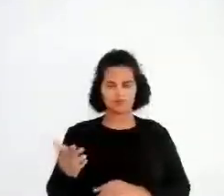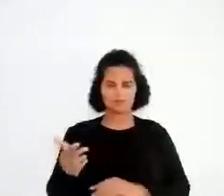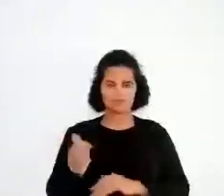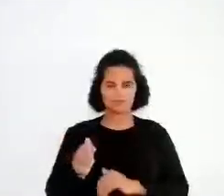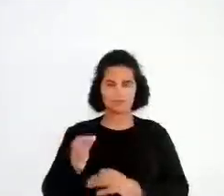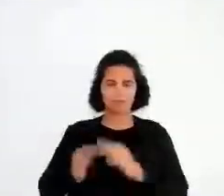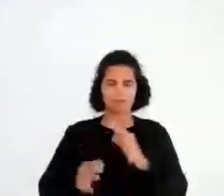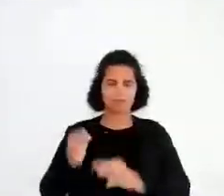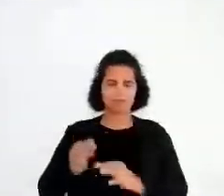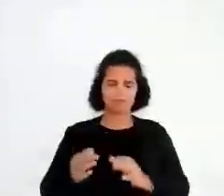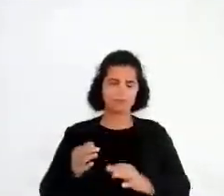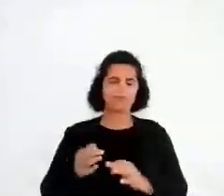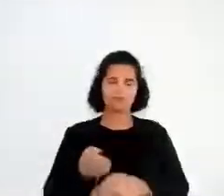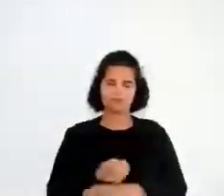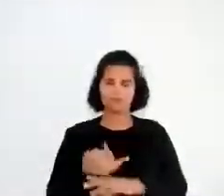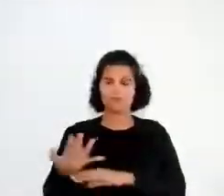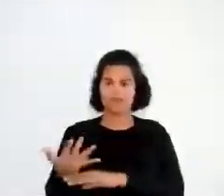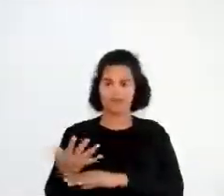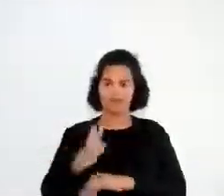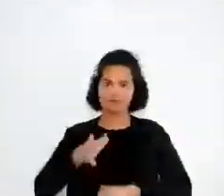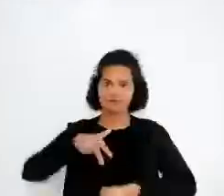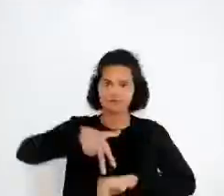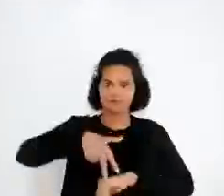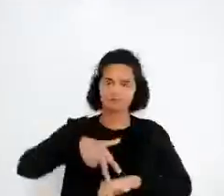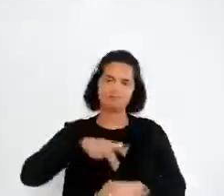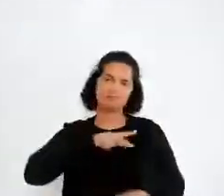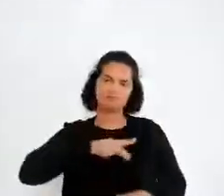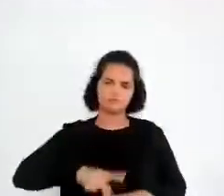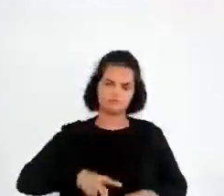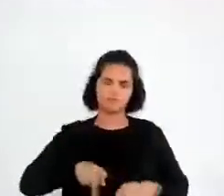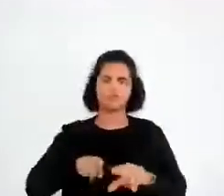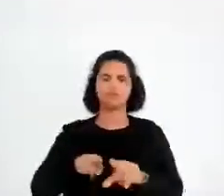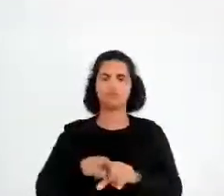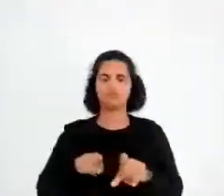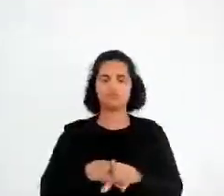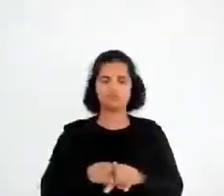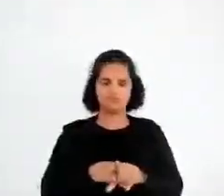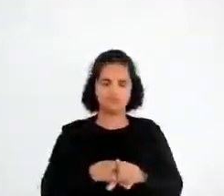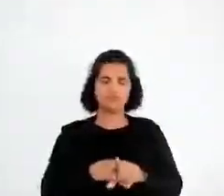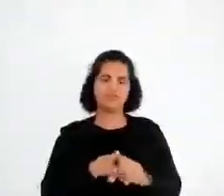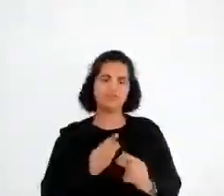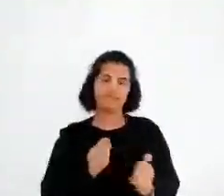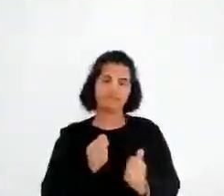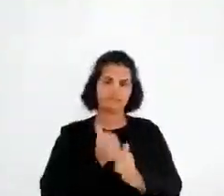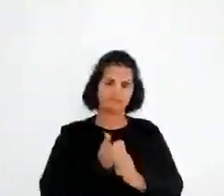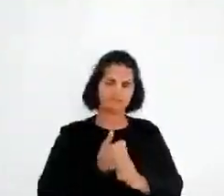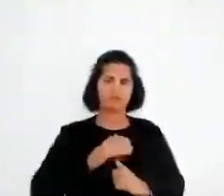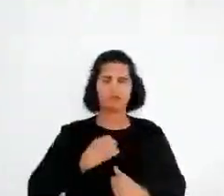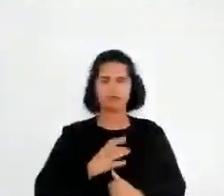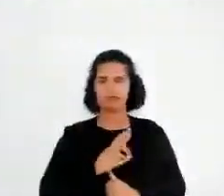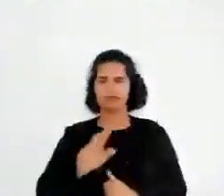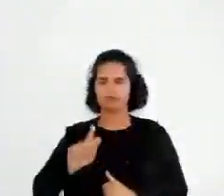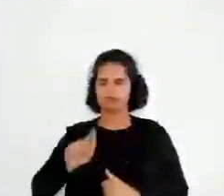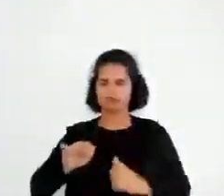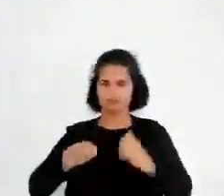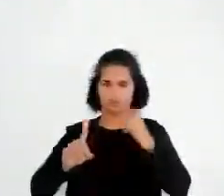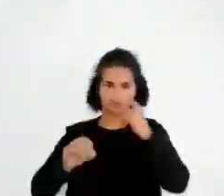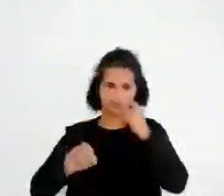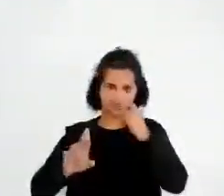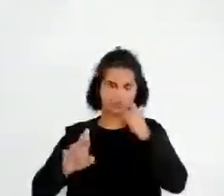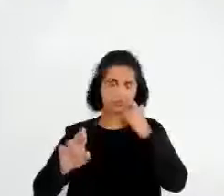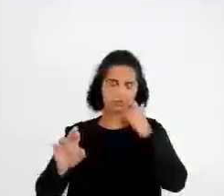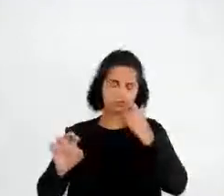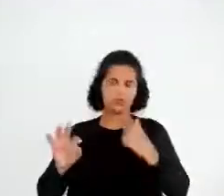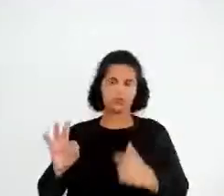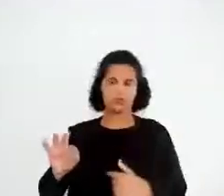funções. Foi presidente, vice e corregedor do Tribunal Regional Eleitoral e presidente do TJRN. Na gestão,